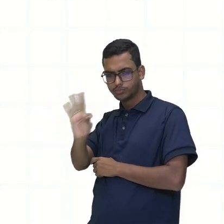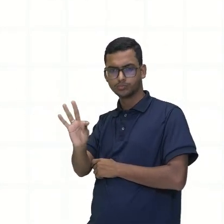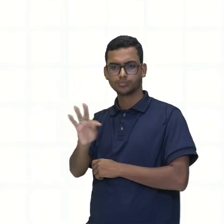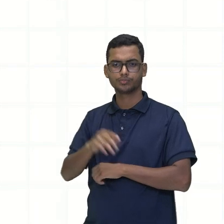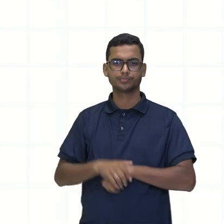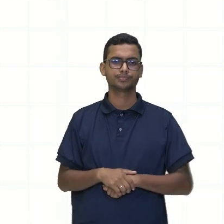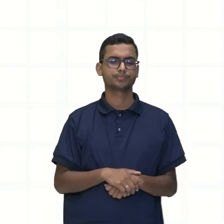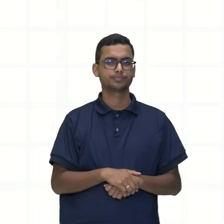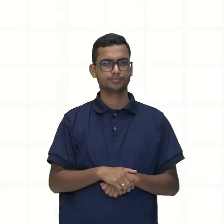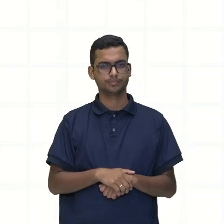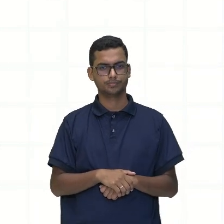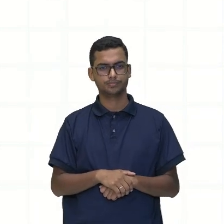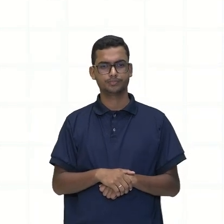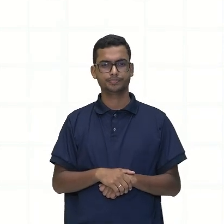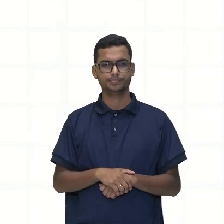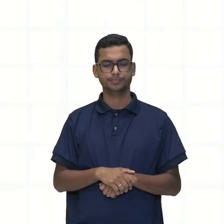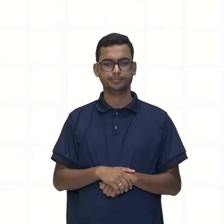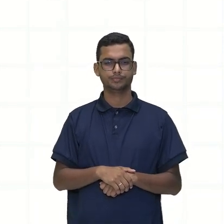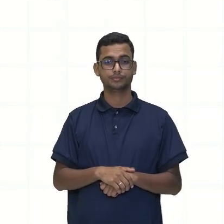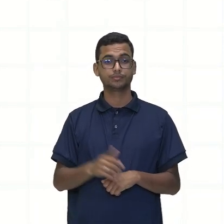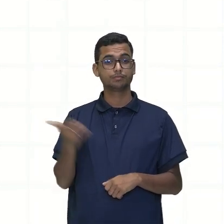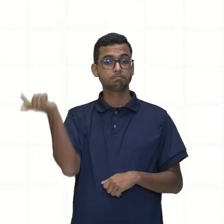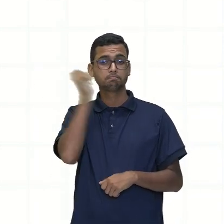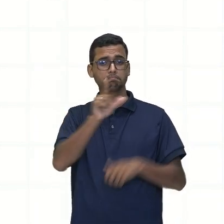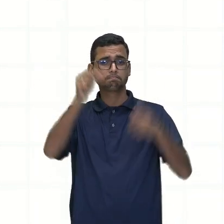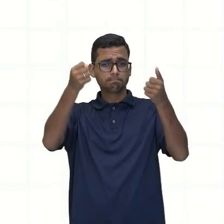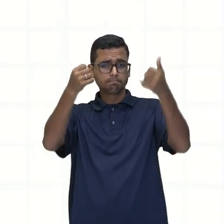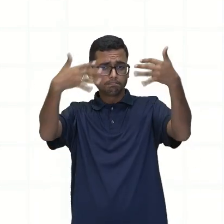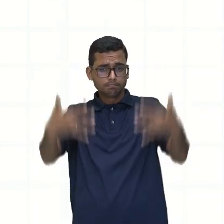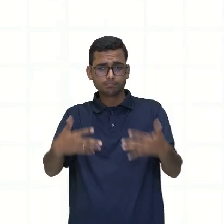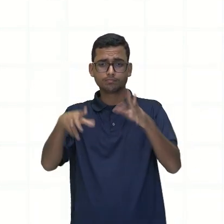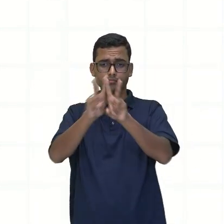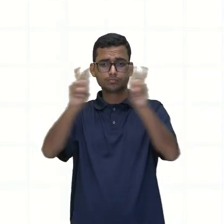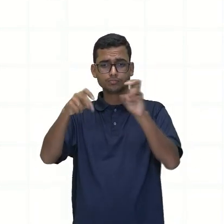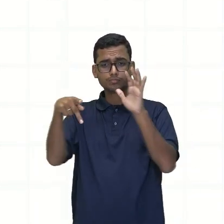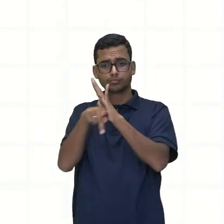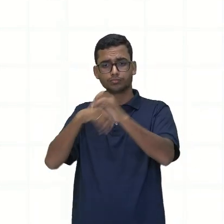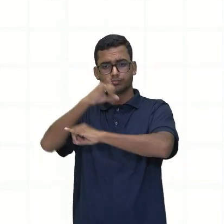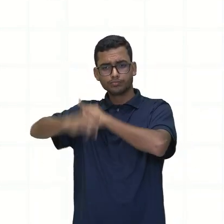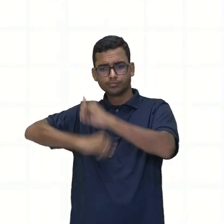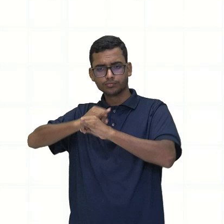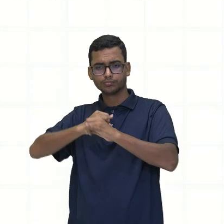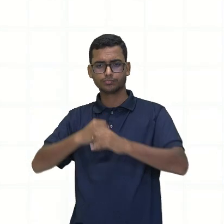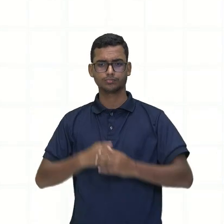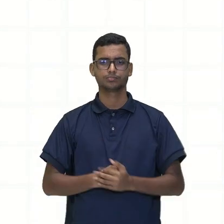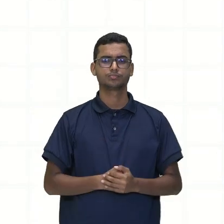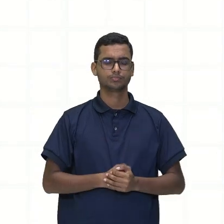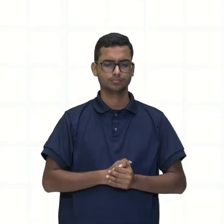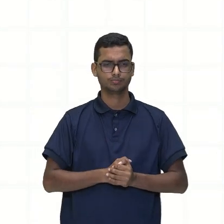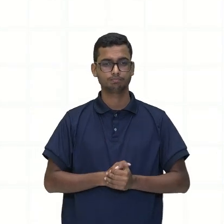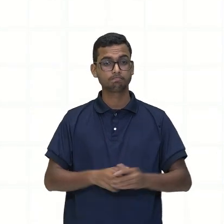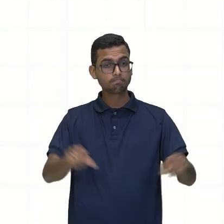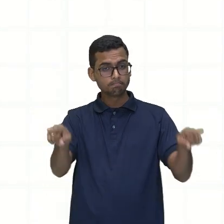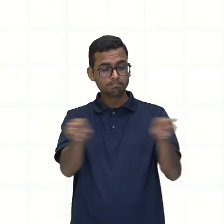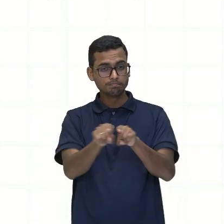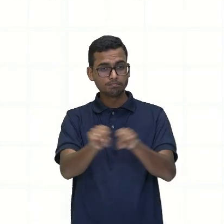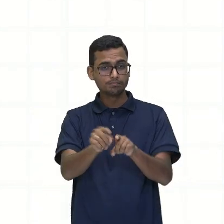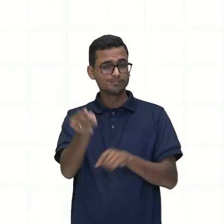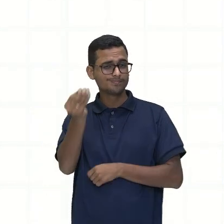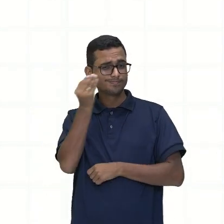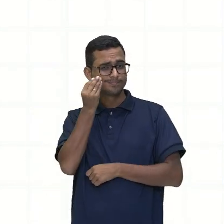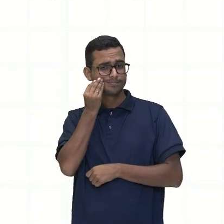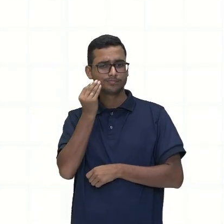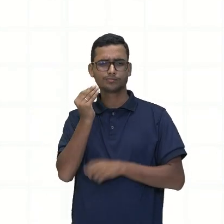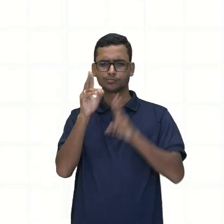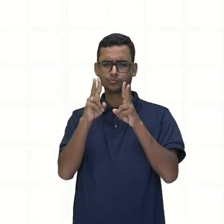Explained. Então, aqui ele vai explicar sobre a internet. Então, observem que todas as palavras que